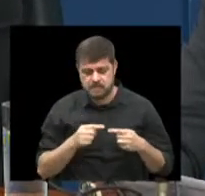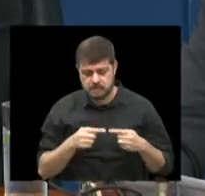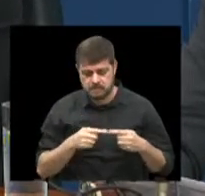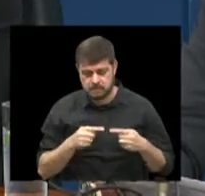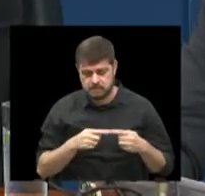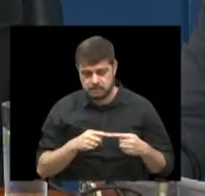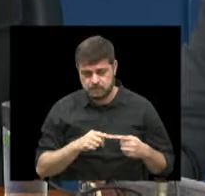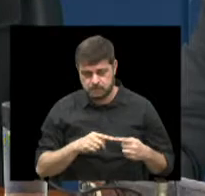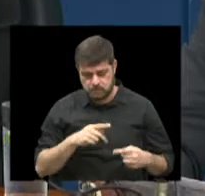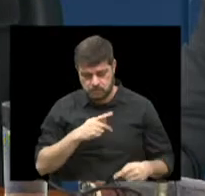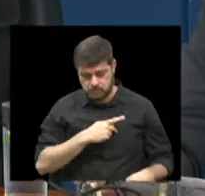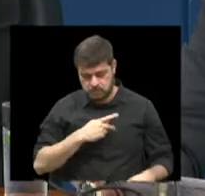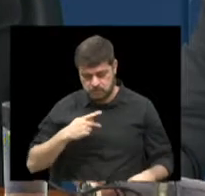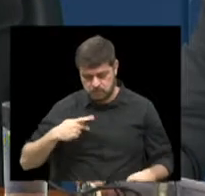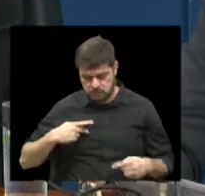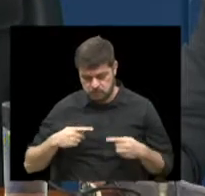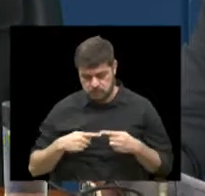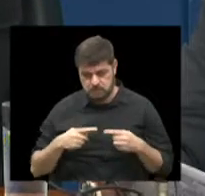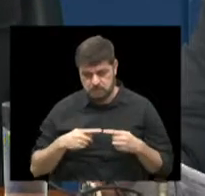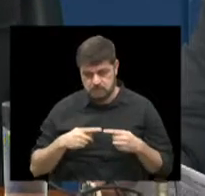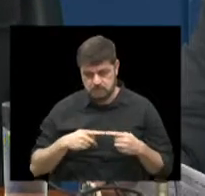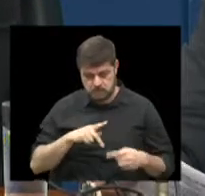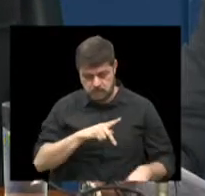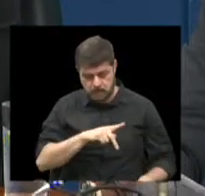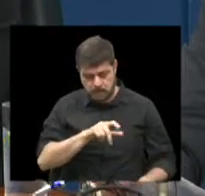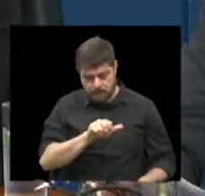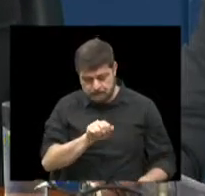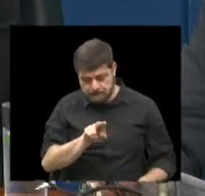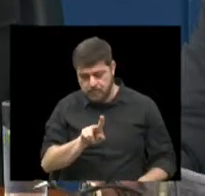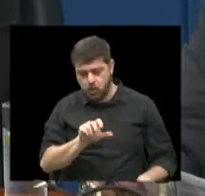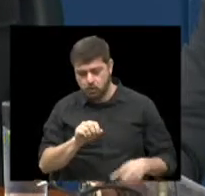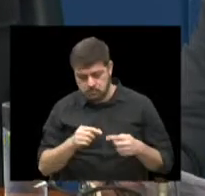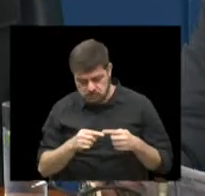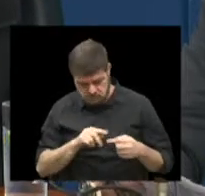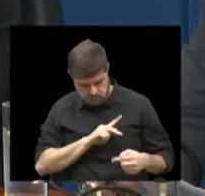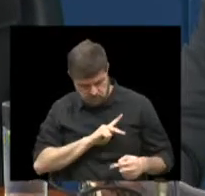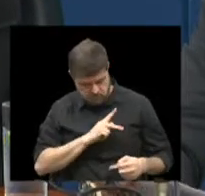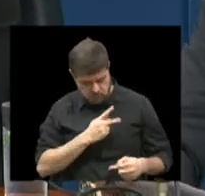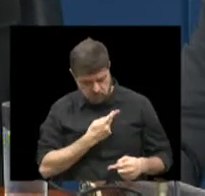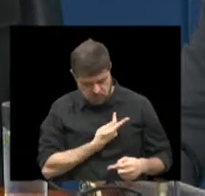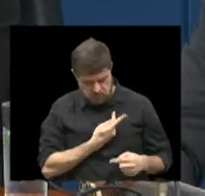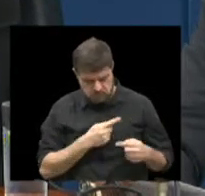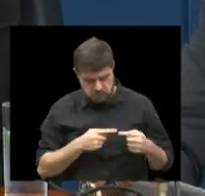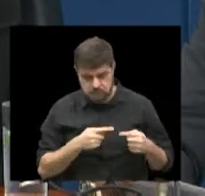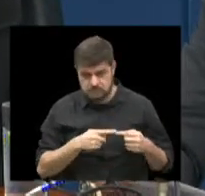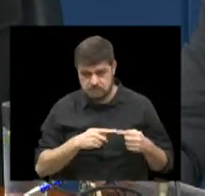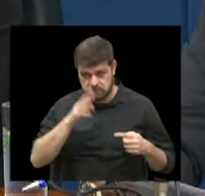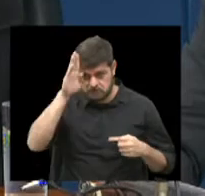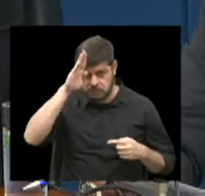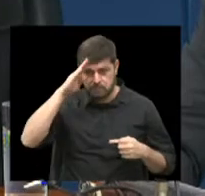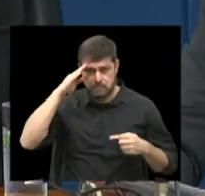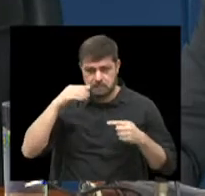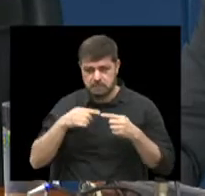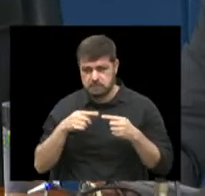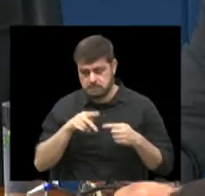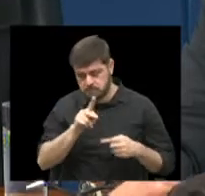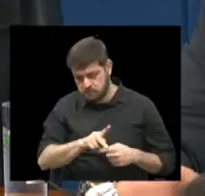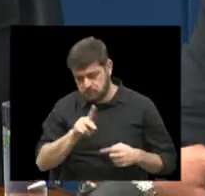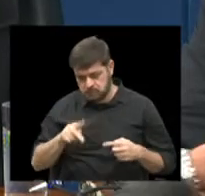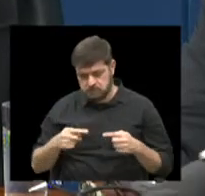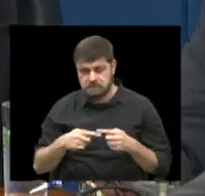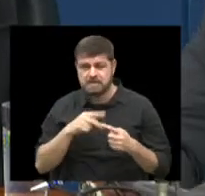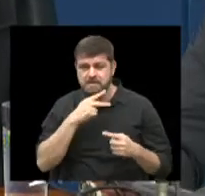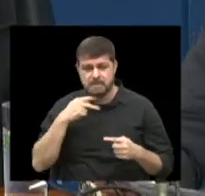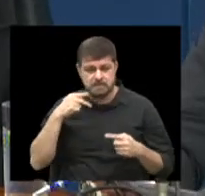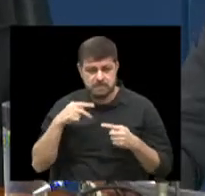sim. Pastor Elias Azevedo, sim. Paulo Galtério, sim. Paulo Haddad, sim. Pedro Tourinho, sim. Permínio Monteiro, sim. Professor Alberto, sim.